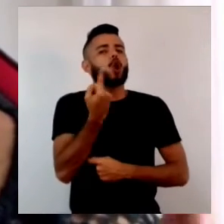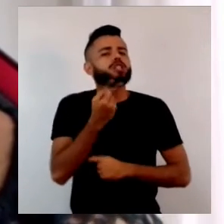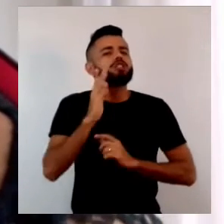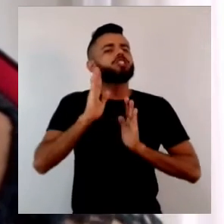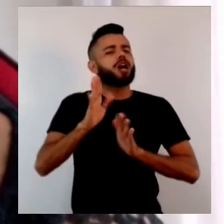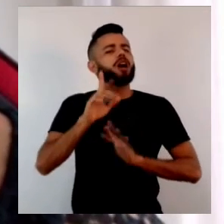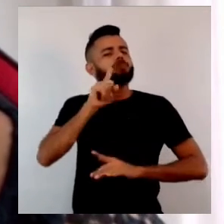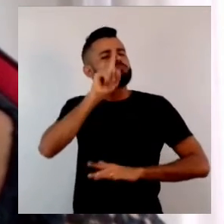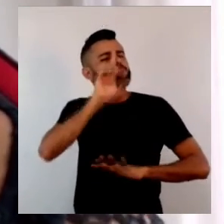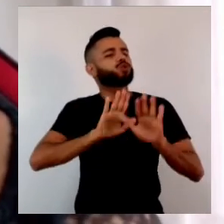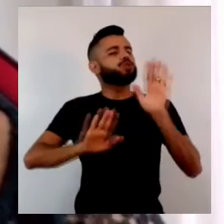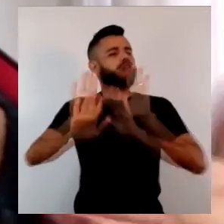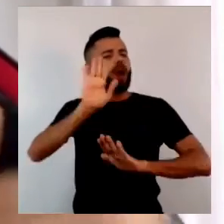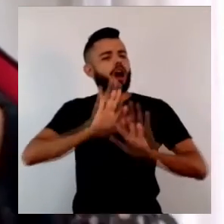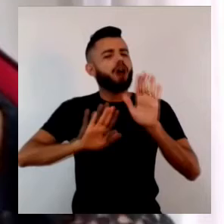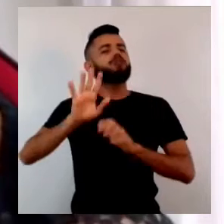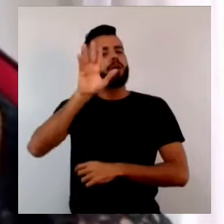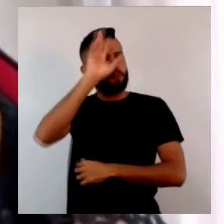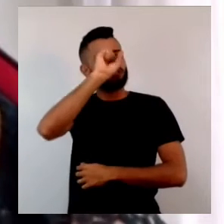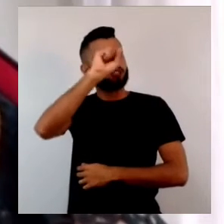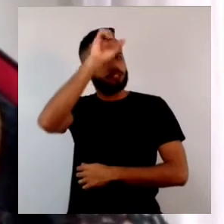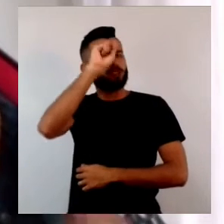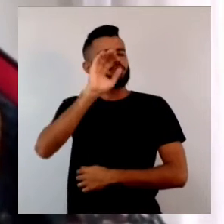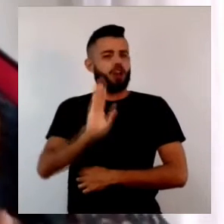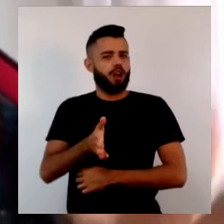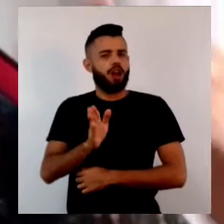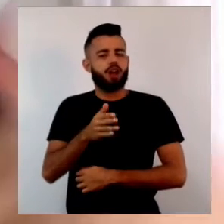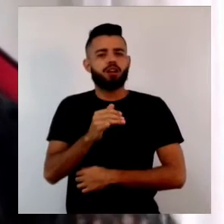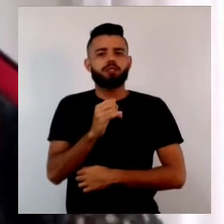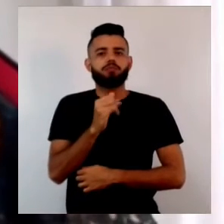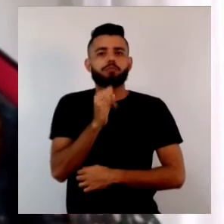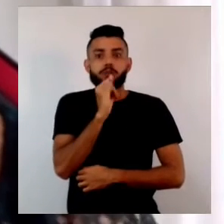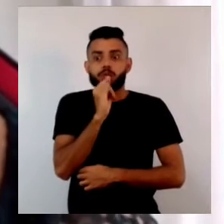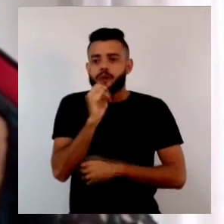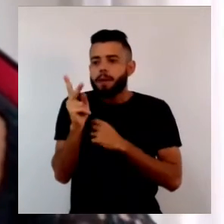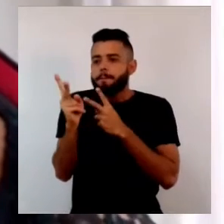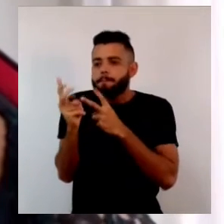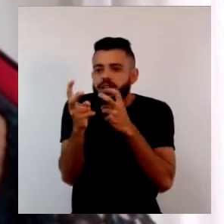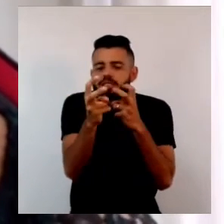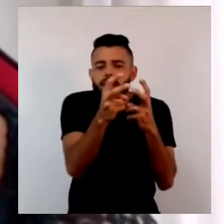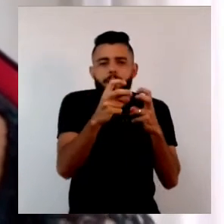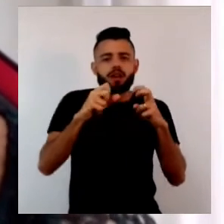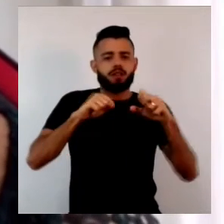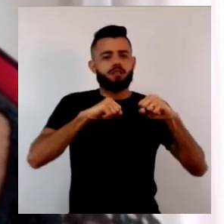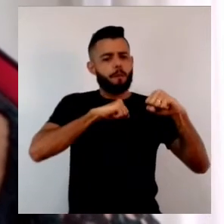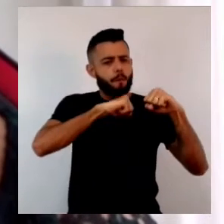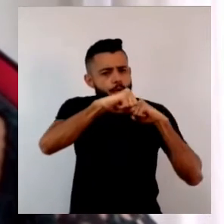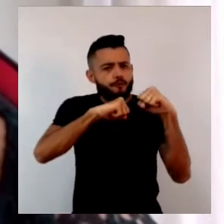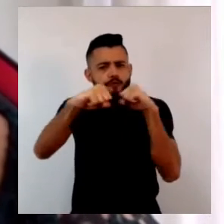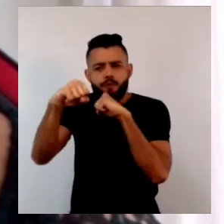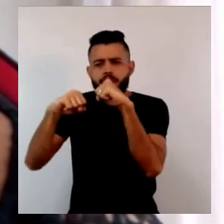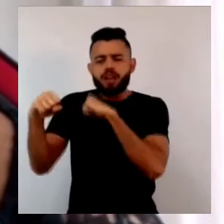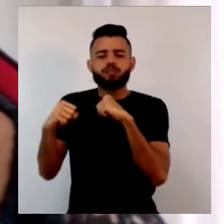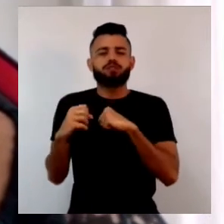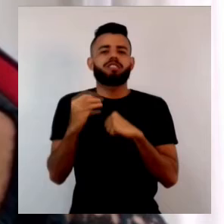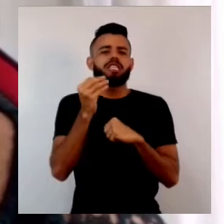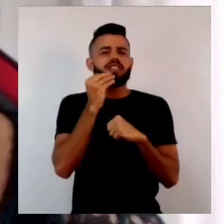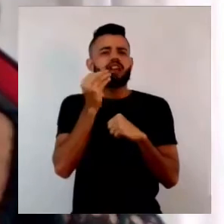de perceber os movimentos e tentar quebrar algumas ondas nesse sentido, seja de